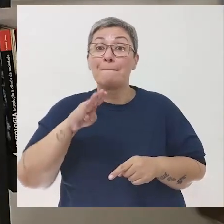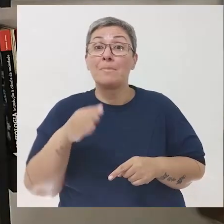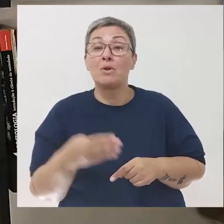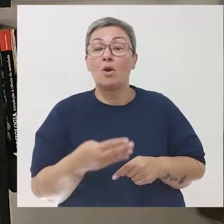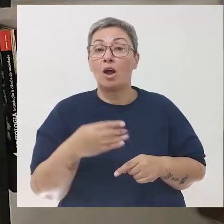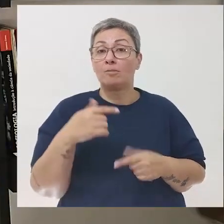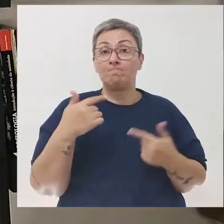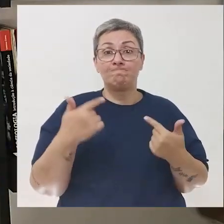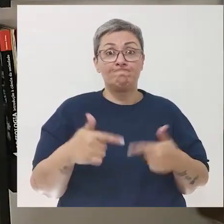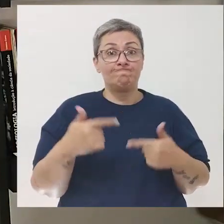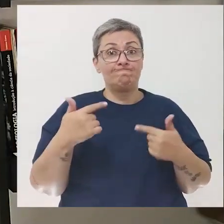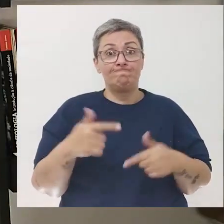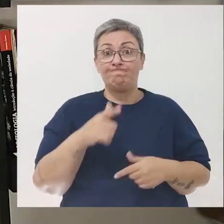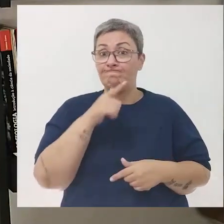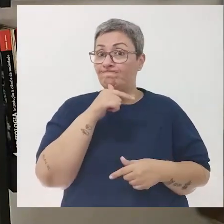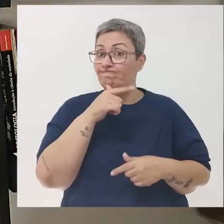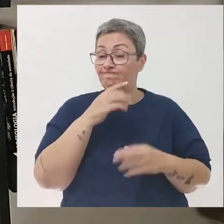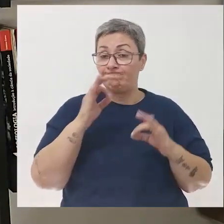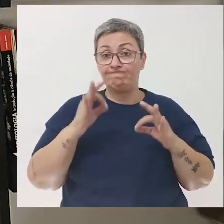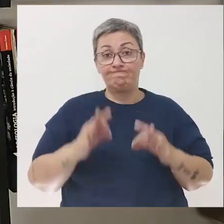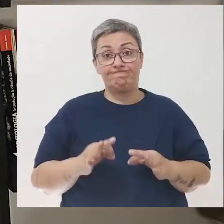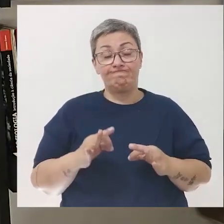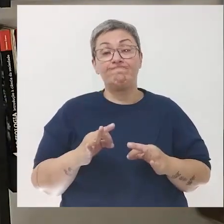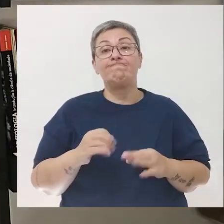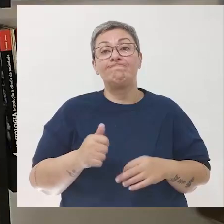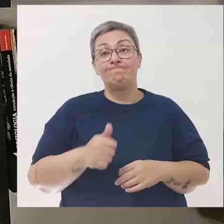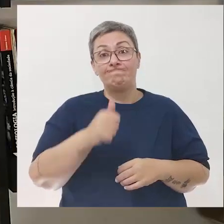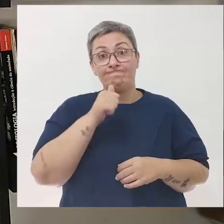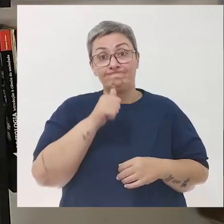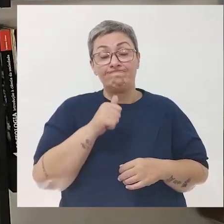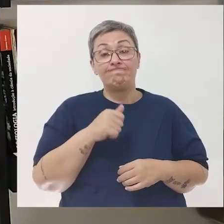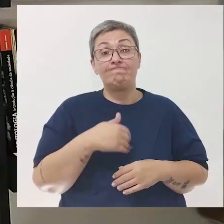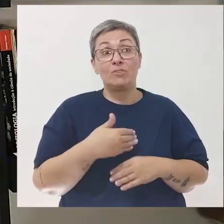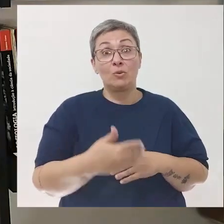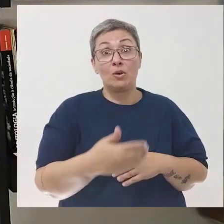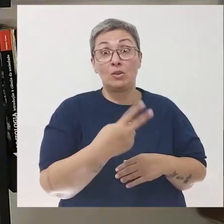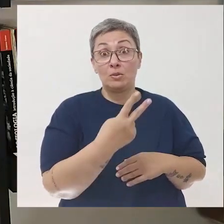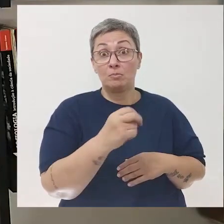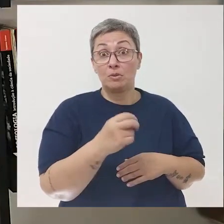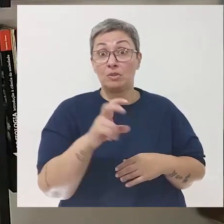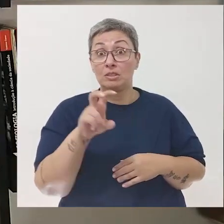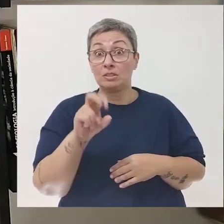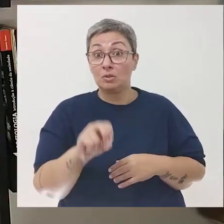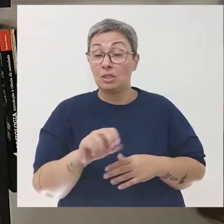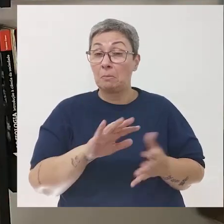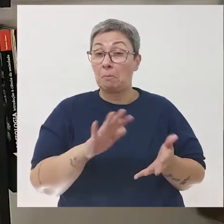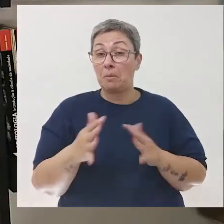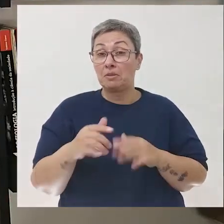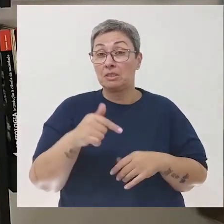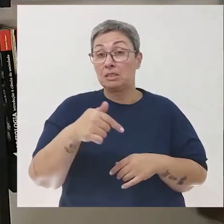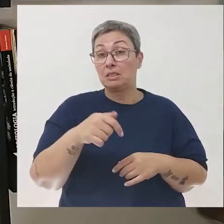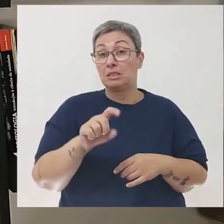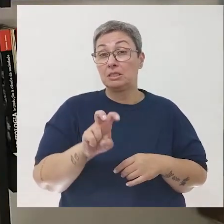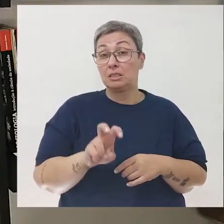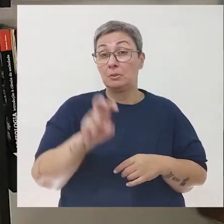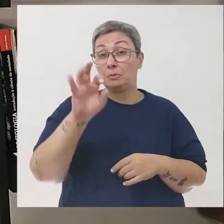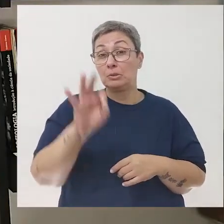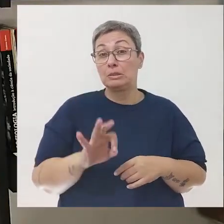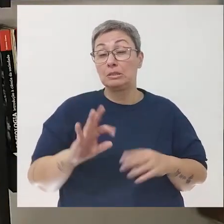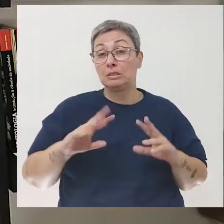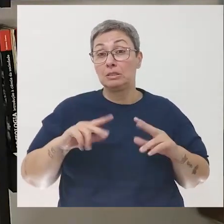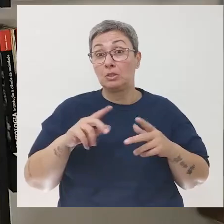poderão não ter acesso adequado à água potável. Então, em 2050, já seria cerca de 75% da